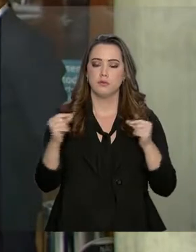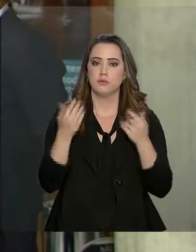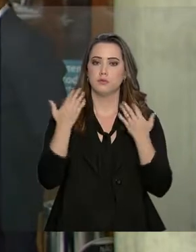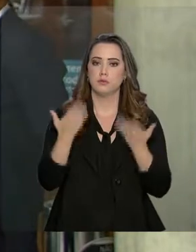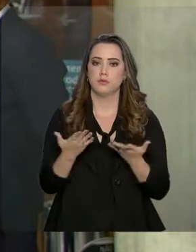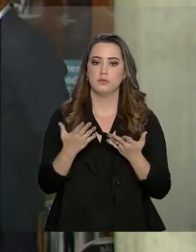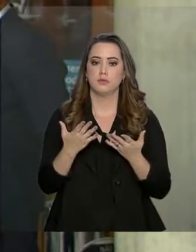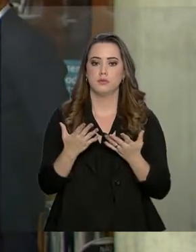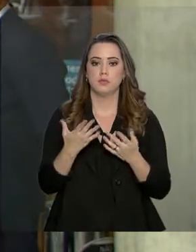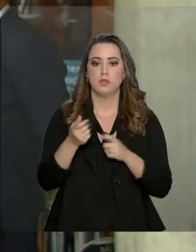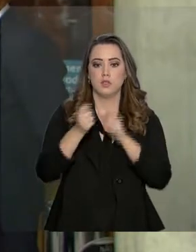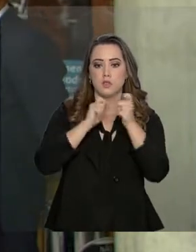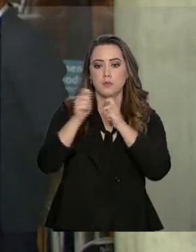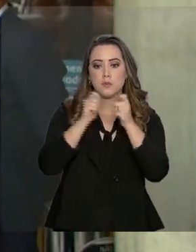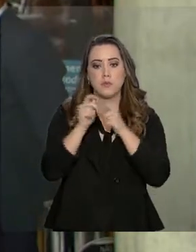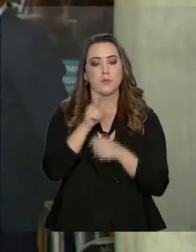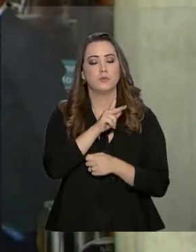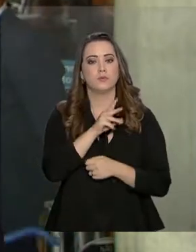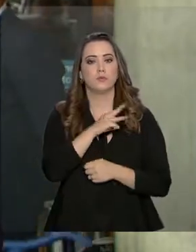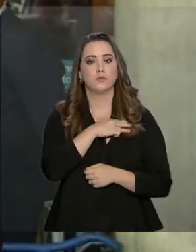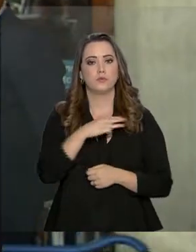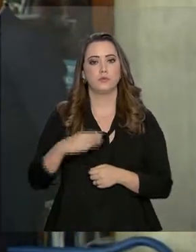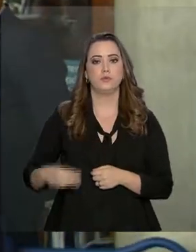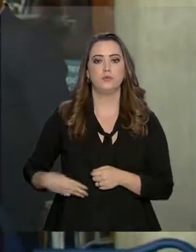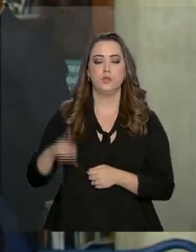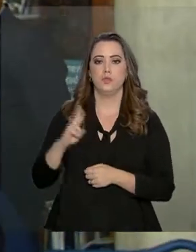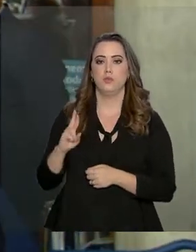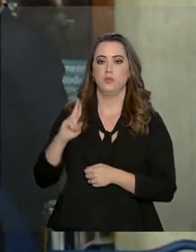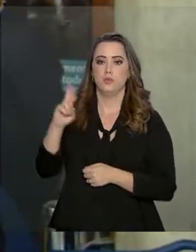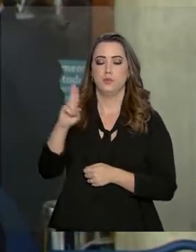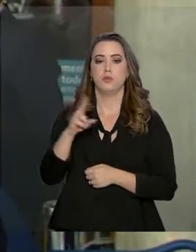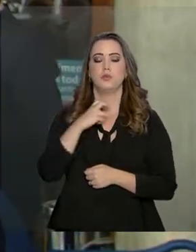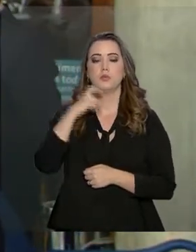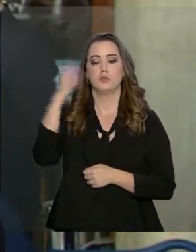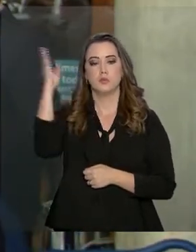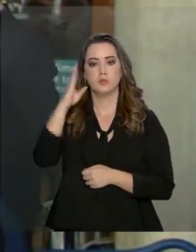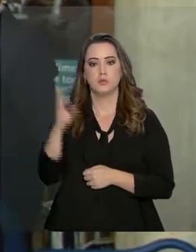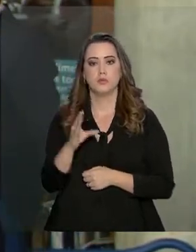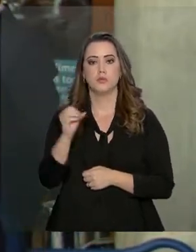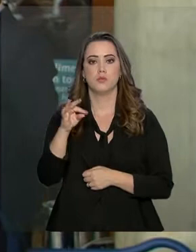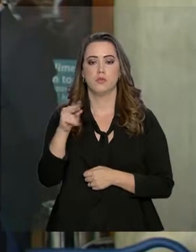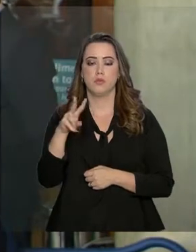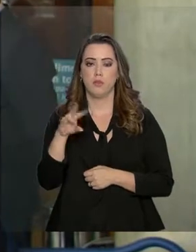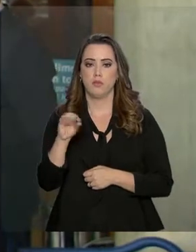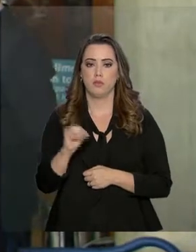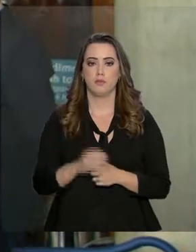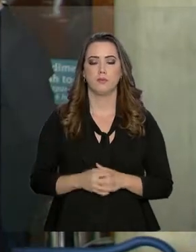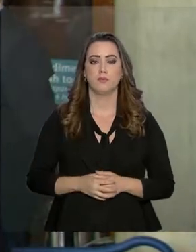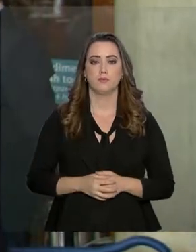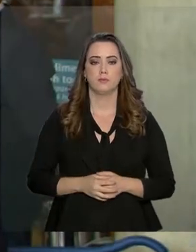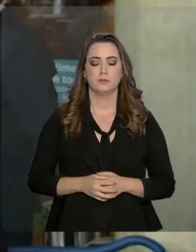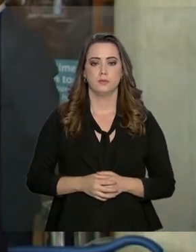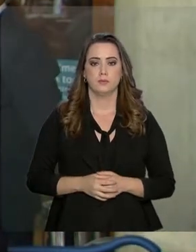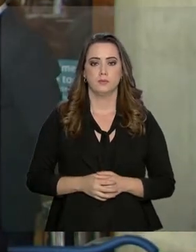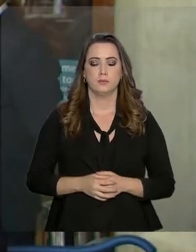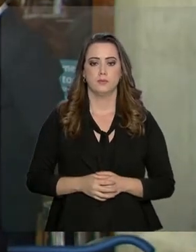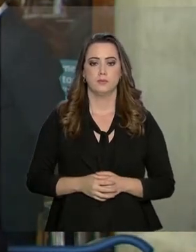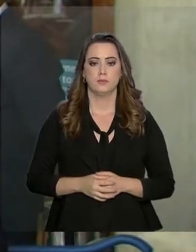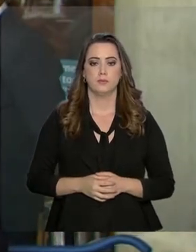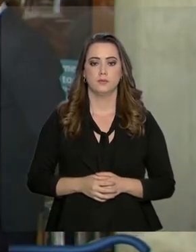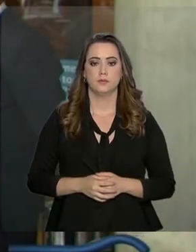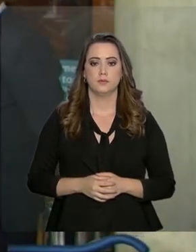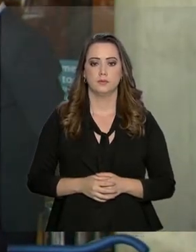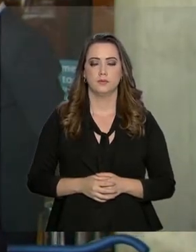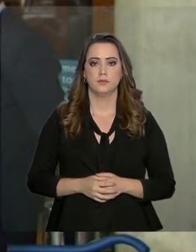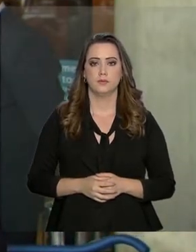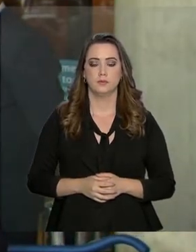para a coletiva do ministro, do porta-voz da Presidência da República, Otávio Rego Barros.